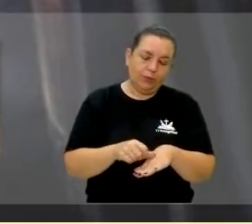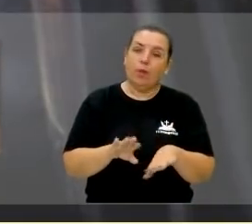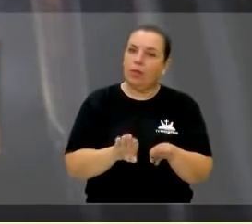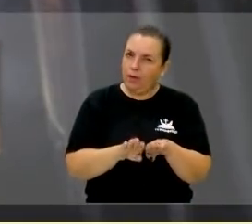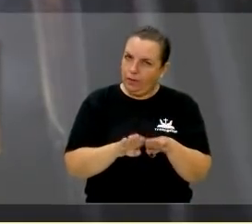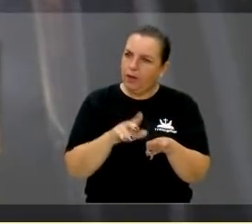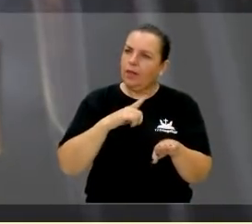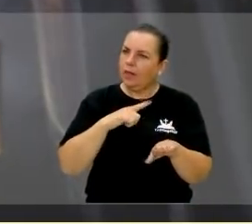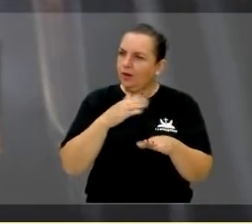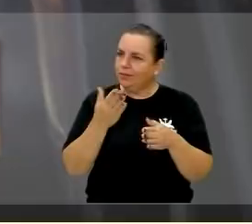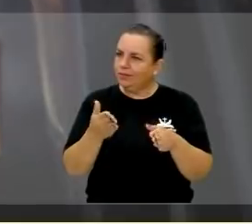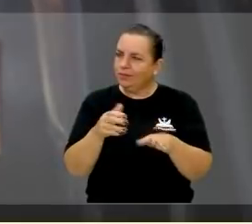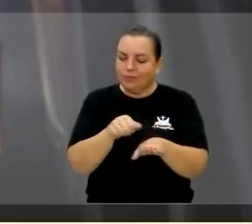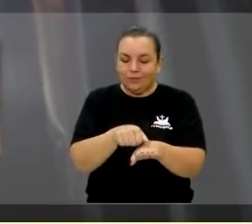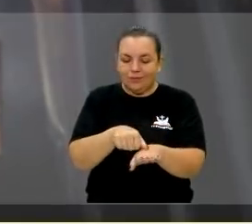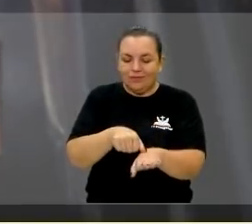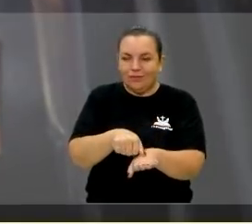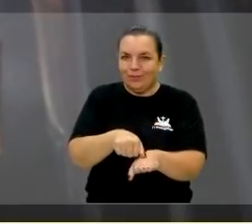estão chagados.